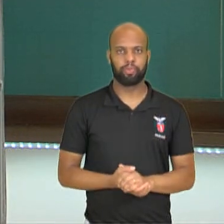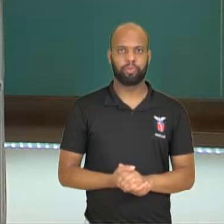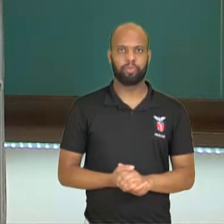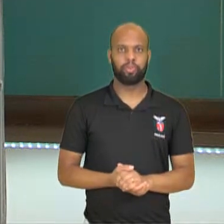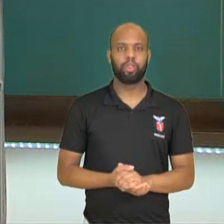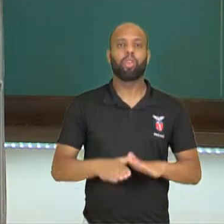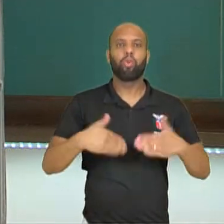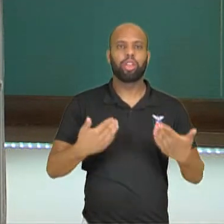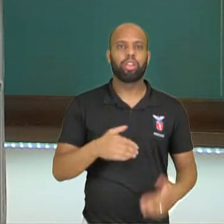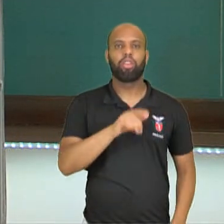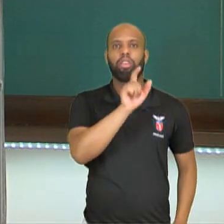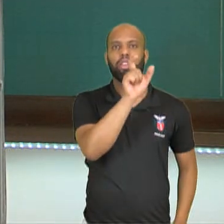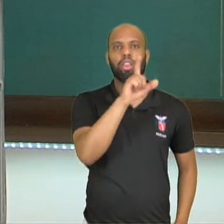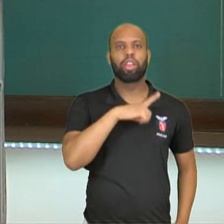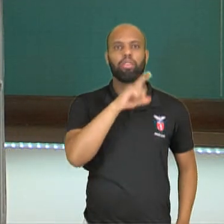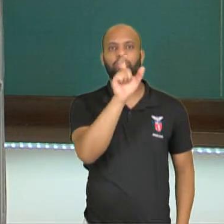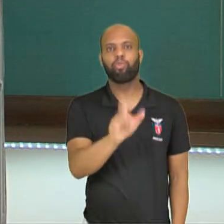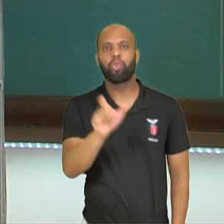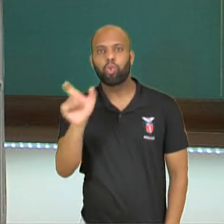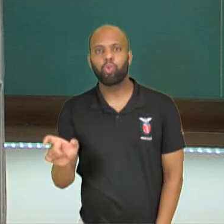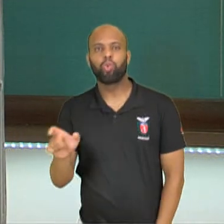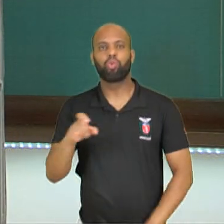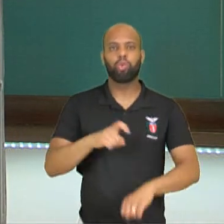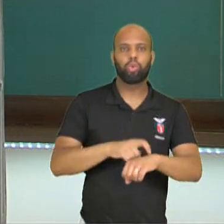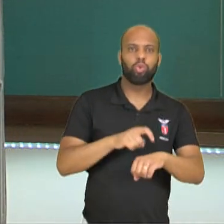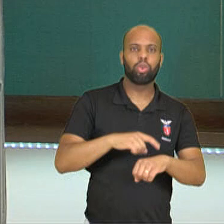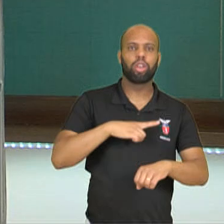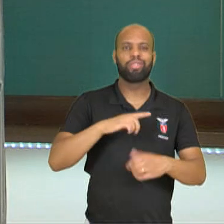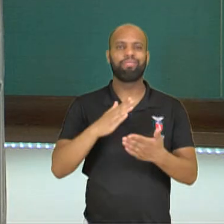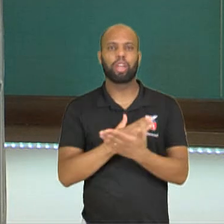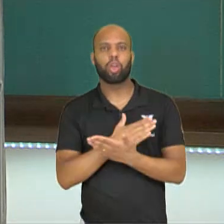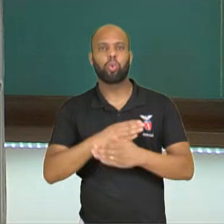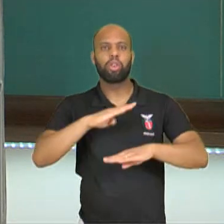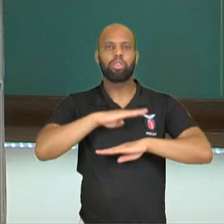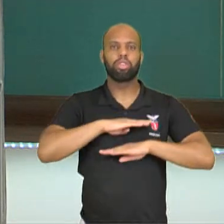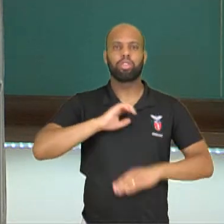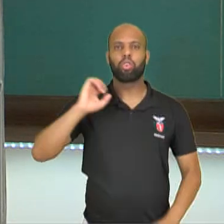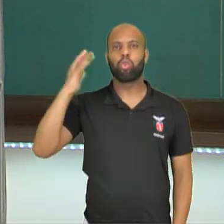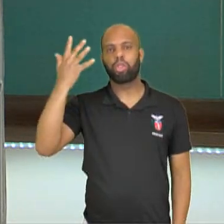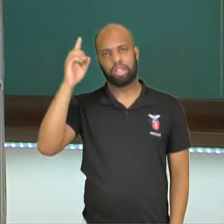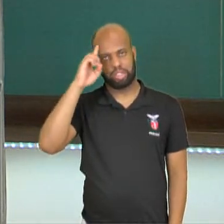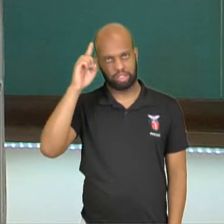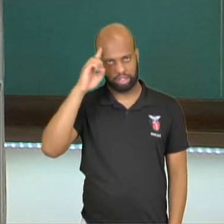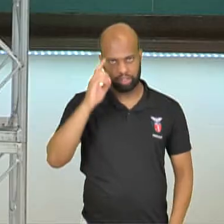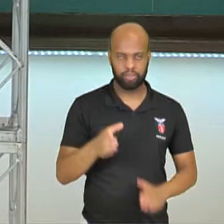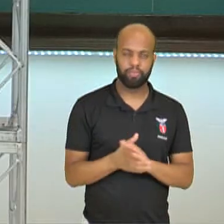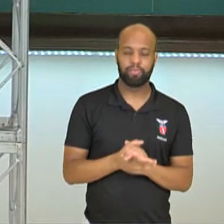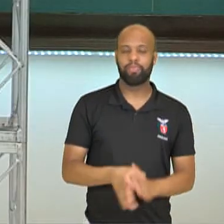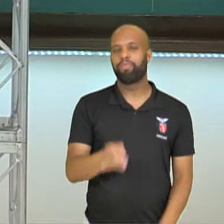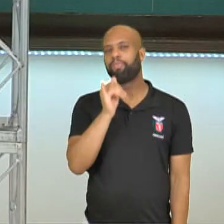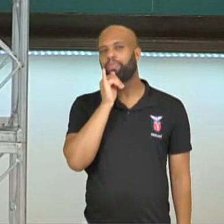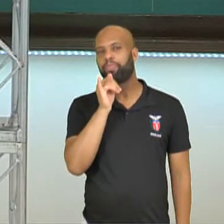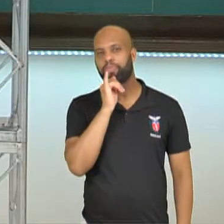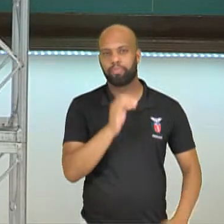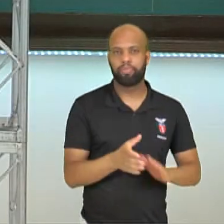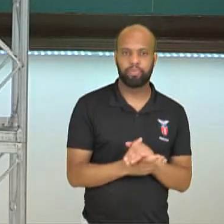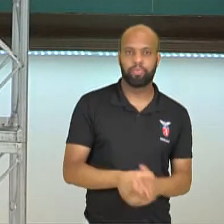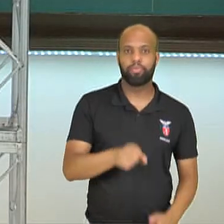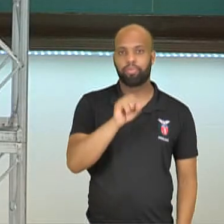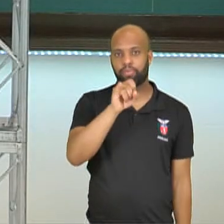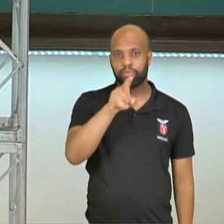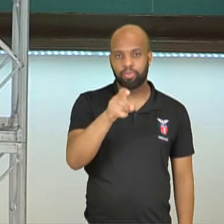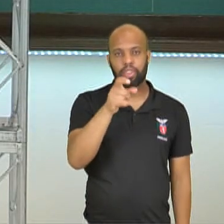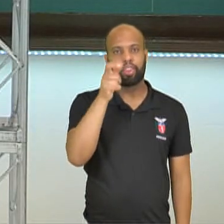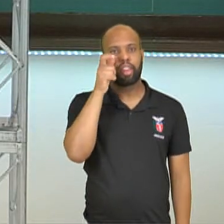horários, a gente consegue perceber várias situações em que eles ocorrem no nosso cotidiano. Por exemplo, quando você está assistindo